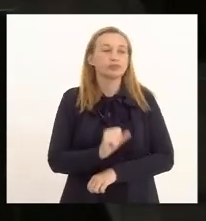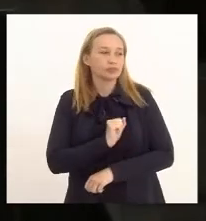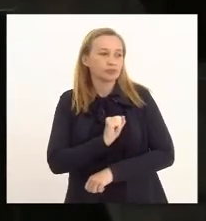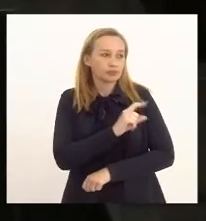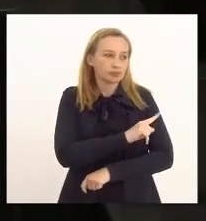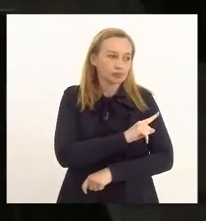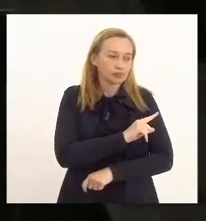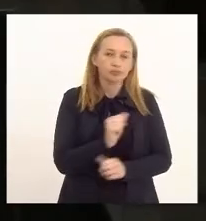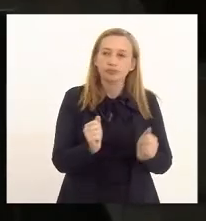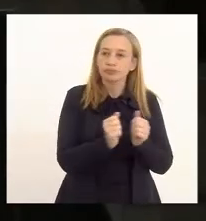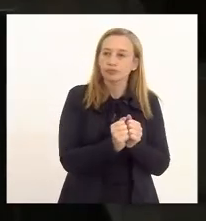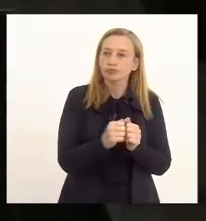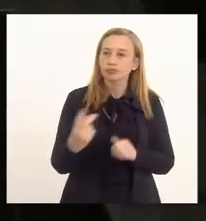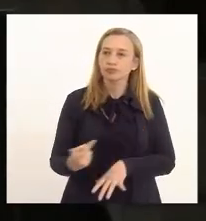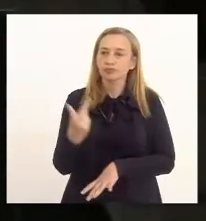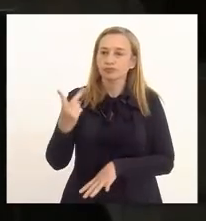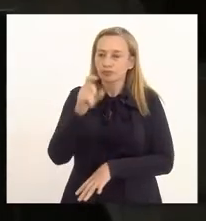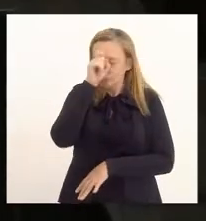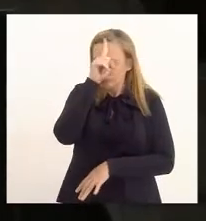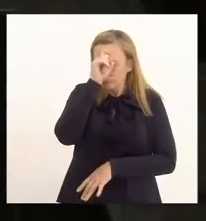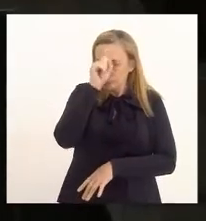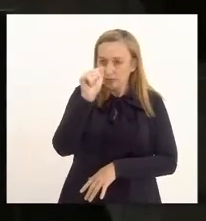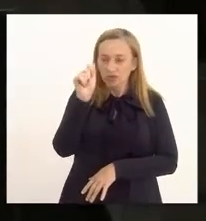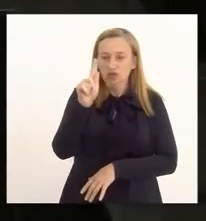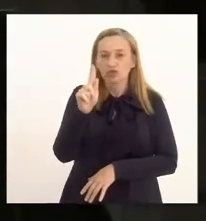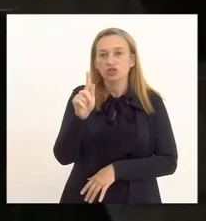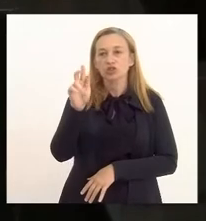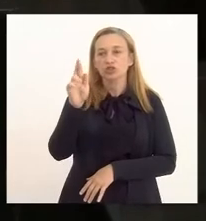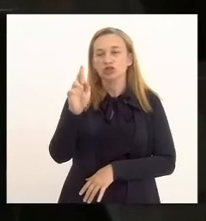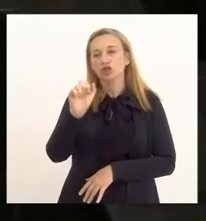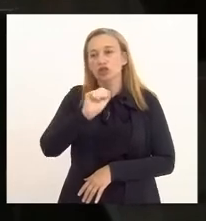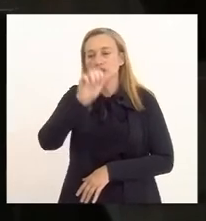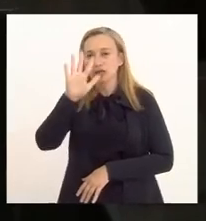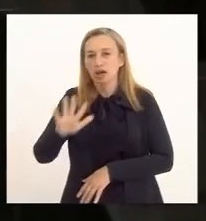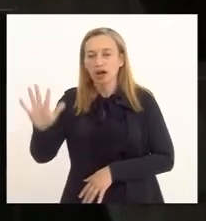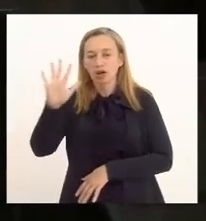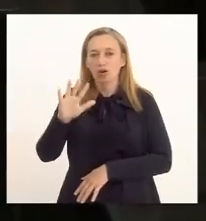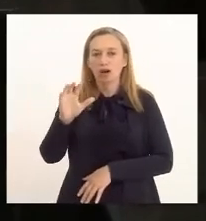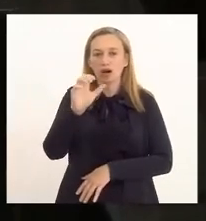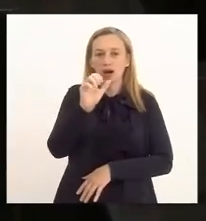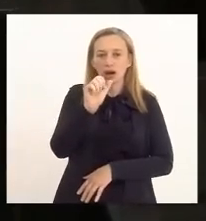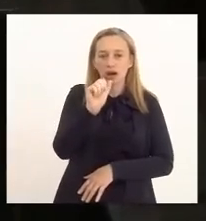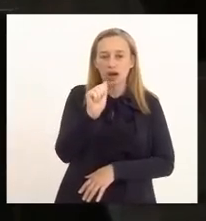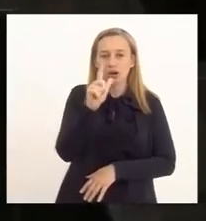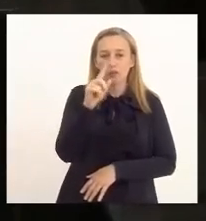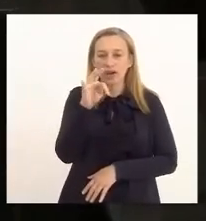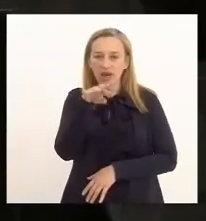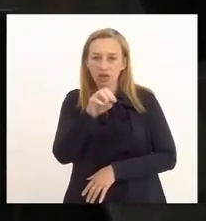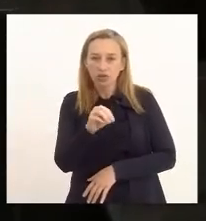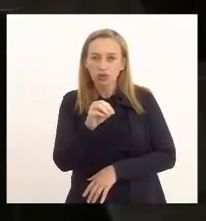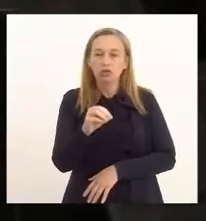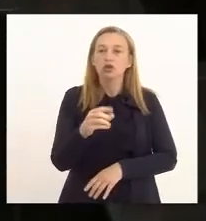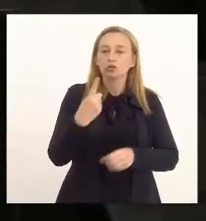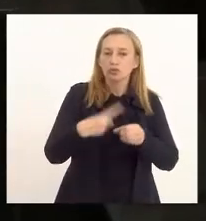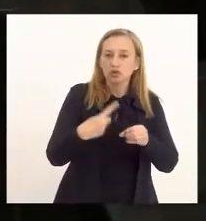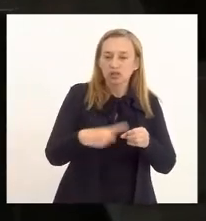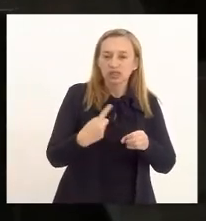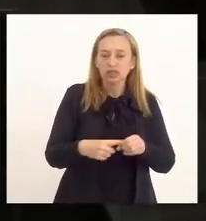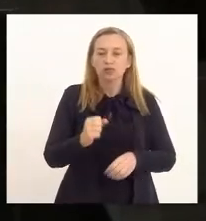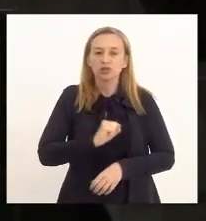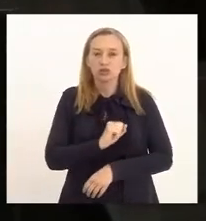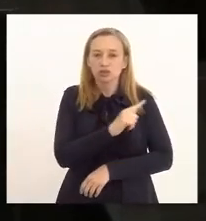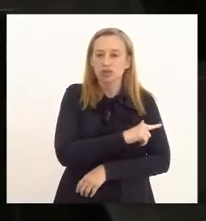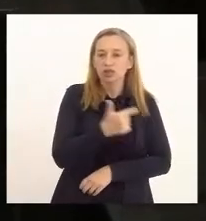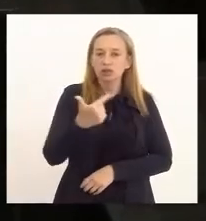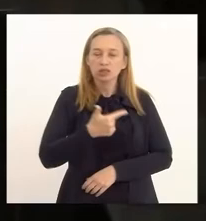Gonçalo, ao lado do valoroso Hospital Geral Alberto Torres, está no município de São Gonçalo, que é o segundo município mais populoso